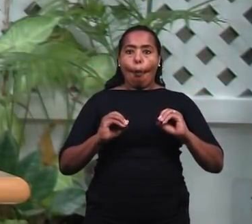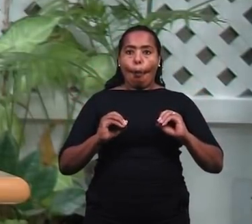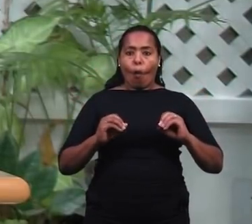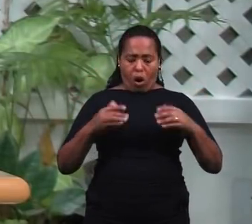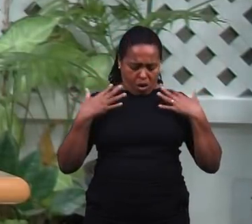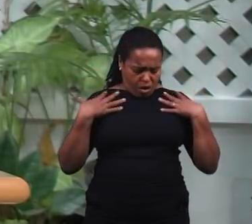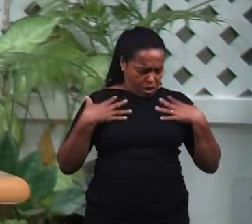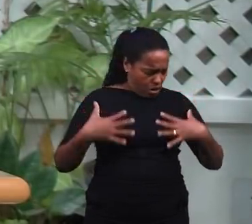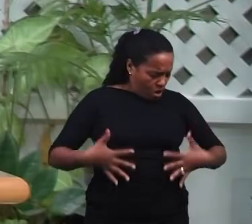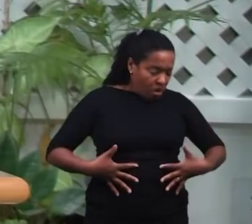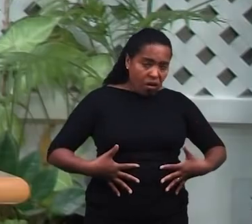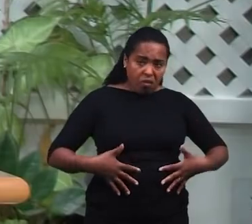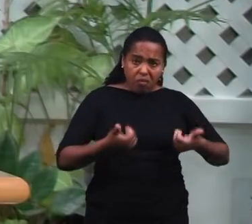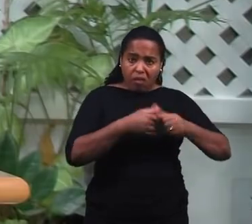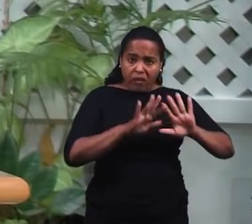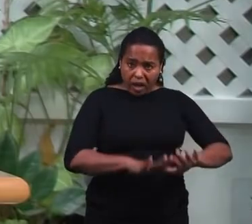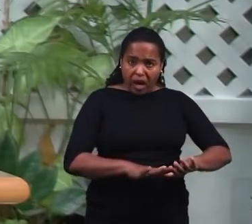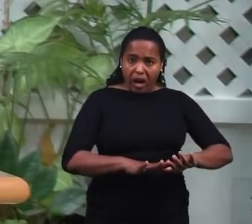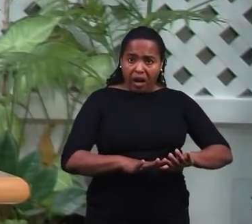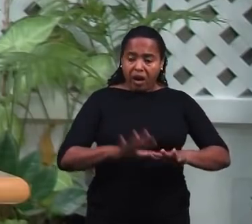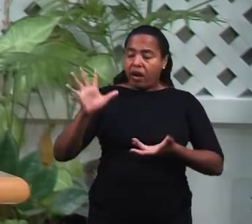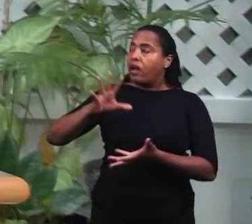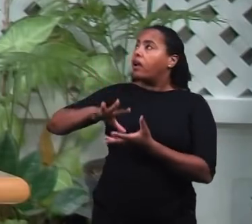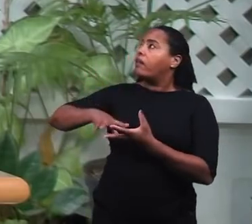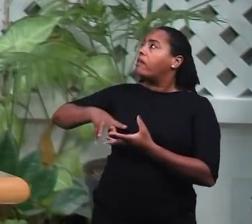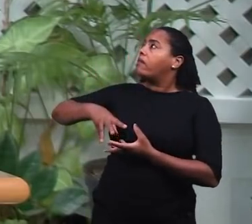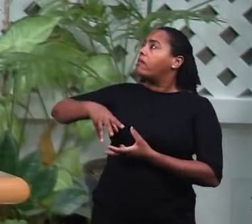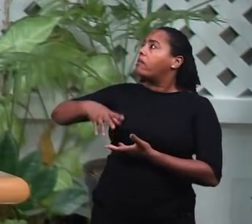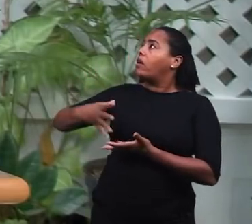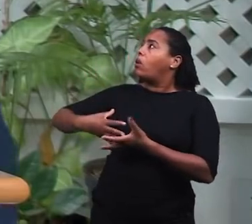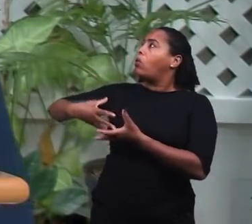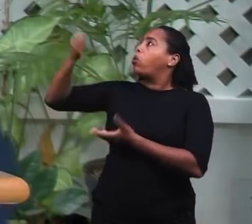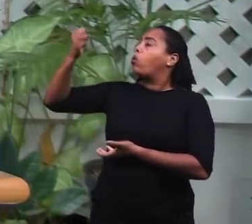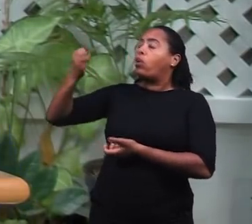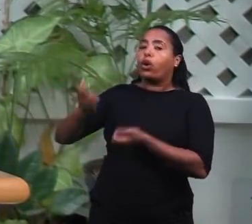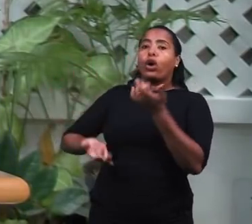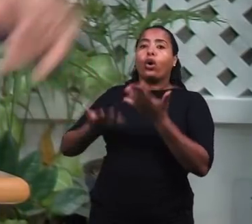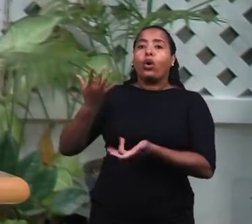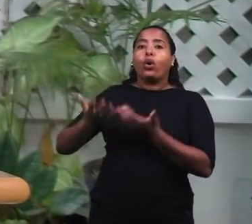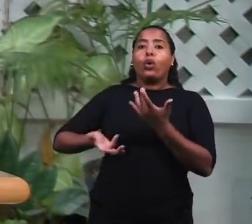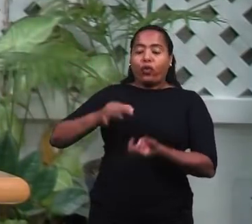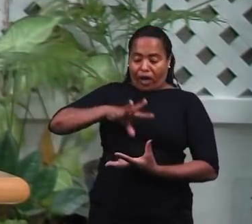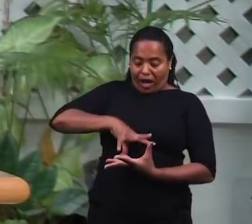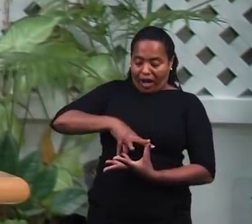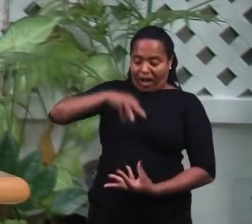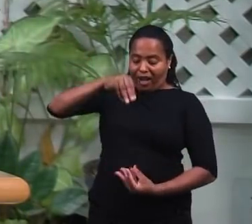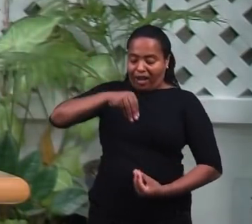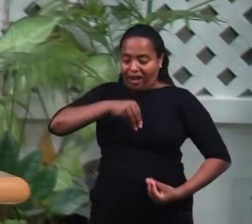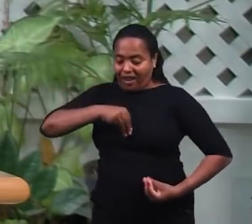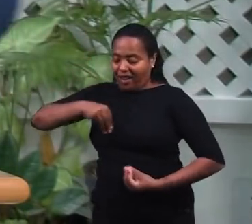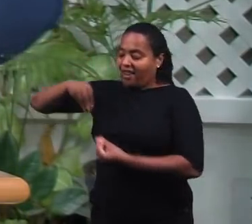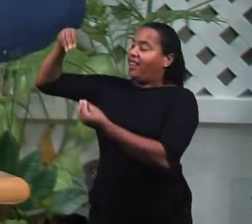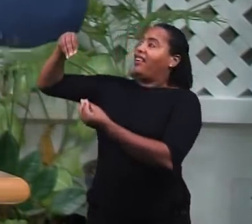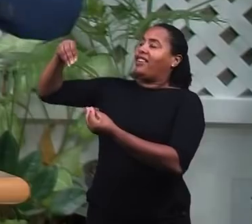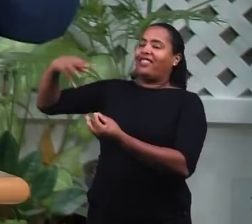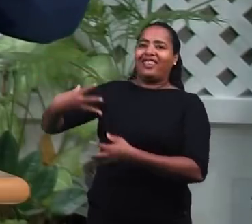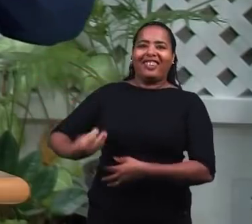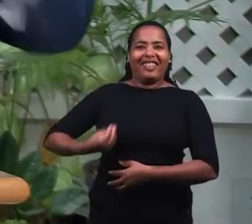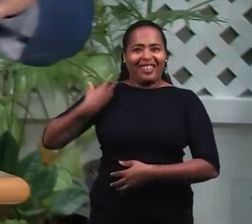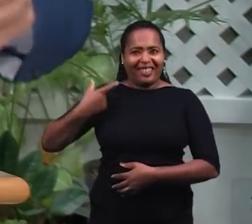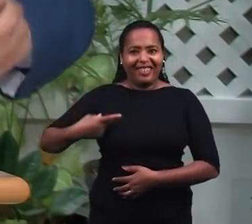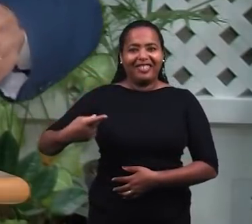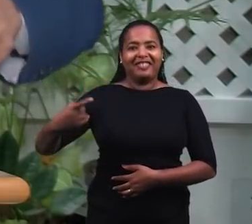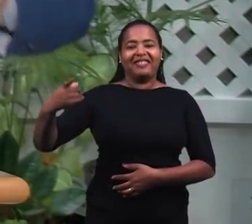ficar. A casca não vai subir. O que vai subir é o fogo. É a alma. É a